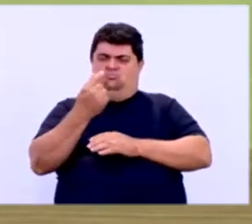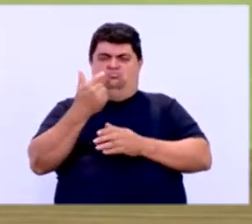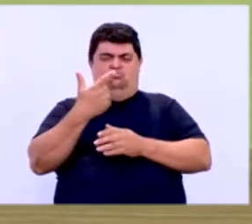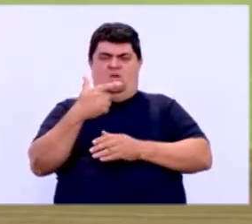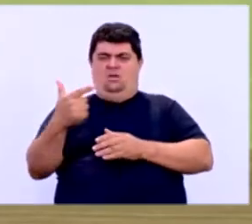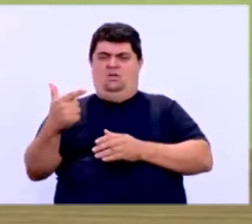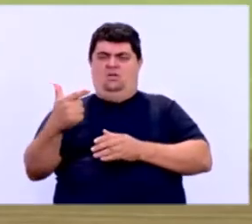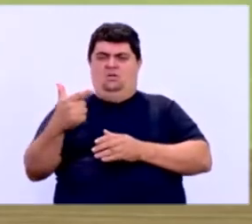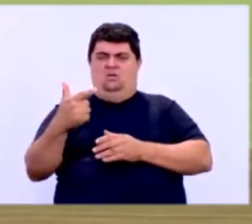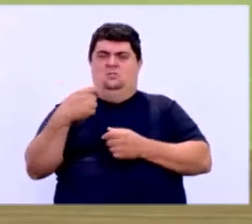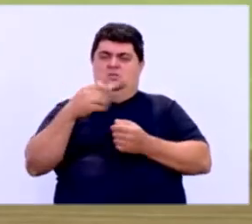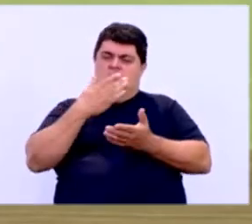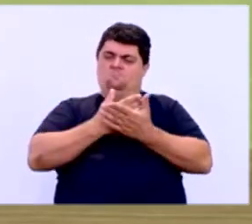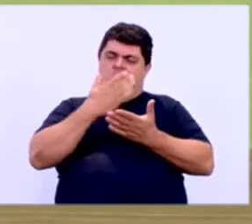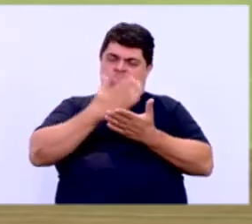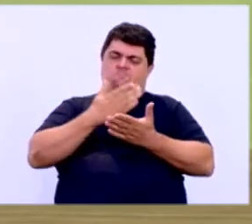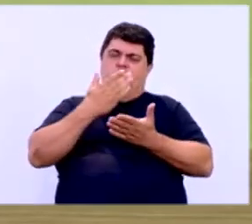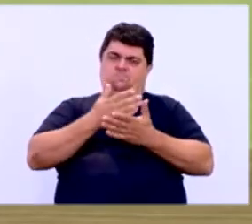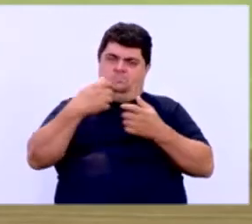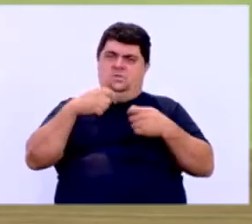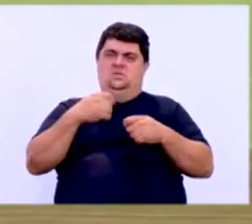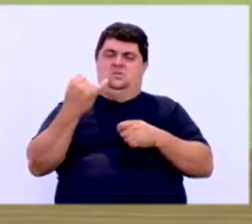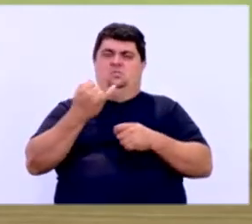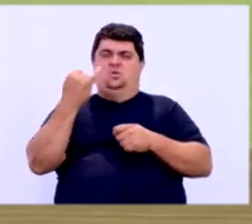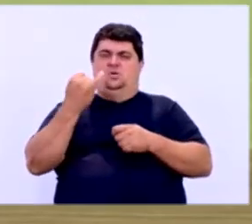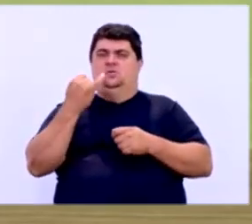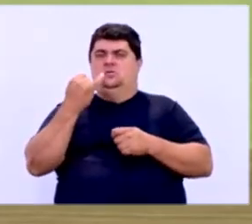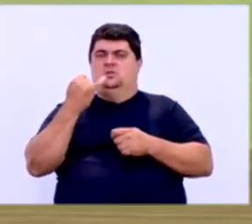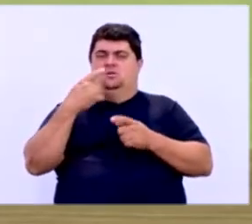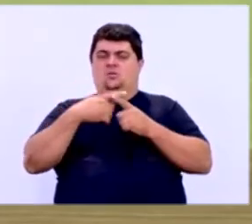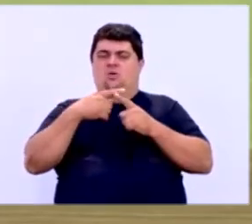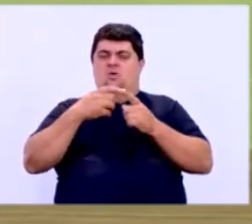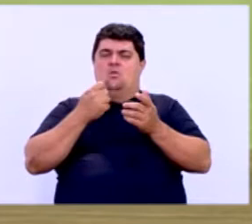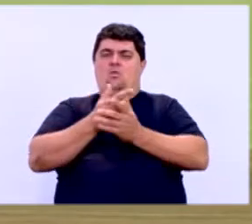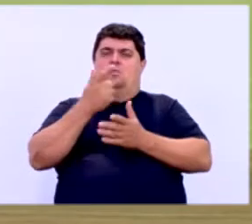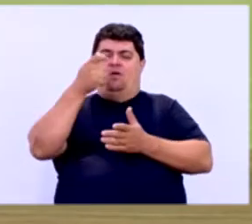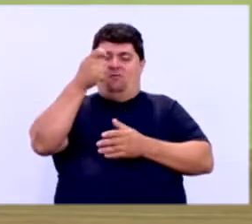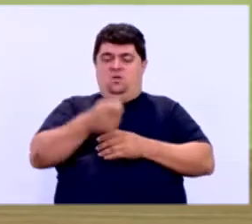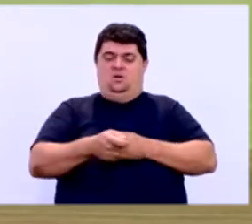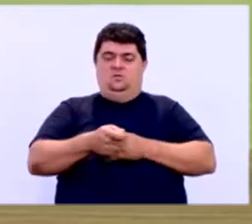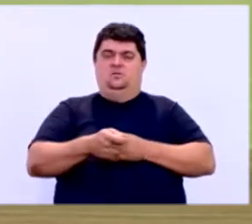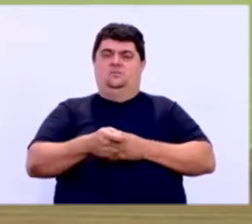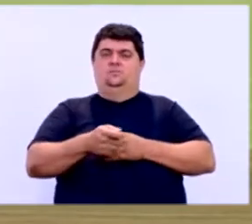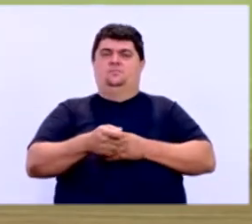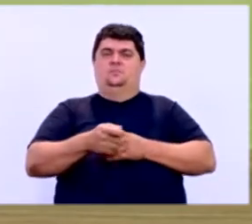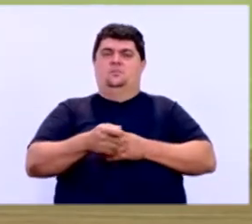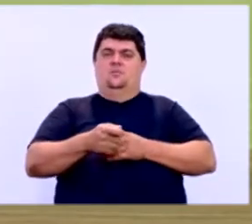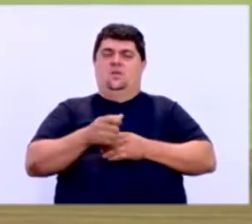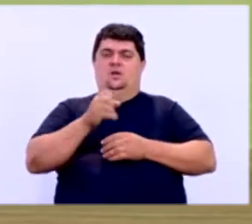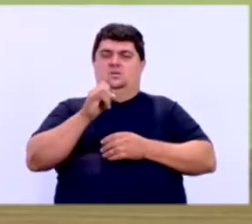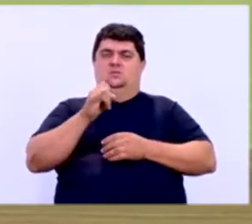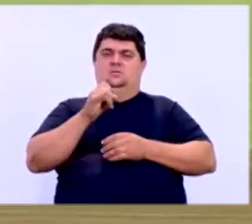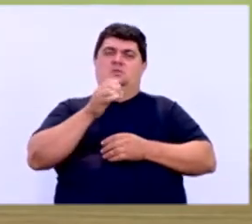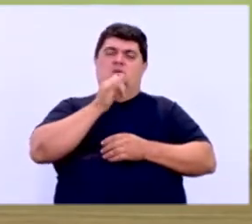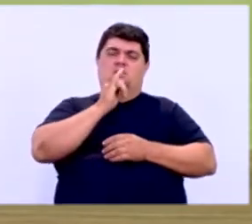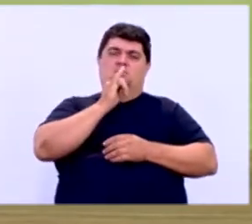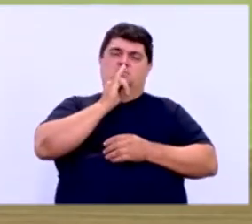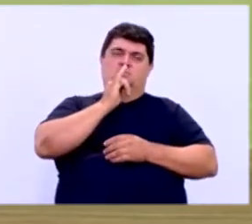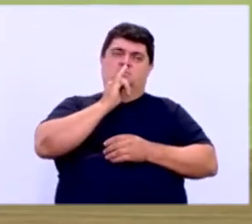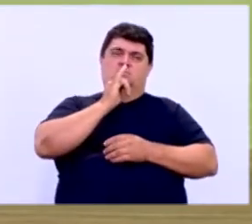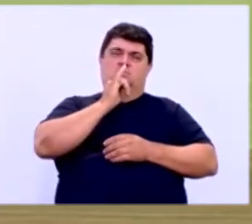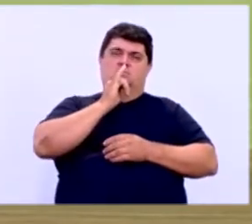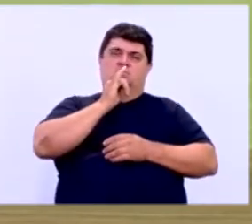assim, direto de dentro da sua organização para fazer uma compra dessa à vista, porque isso pode até comprometer, vamos dizer assim,